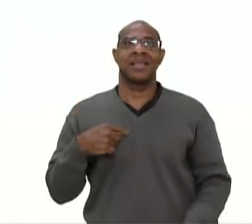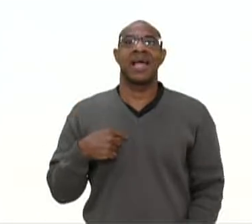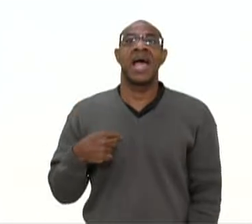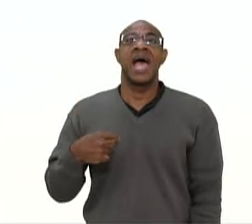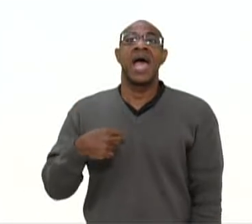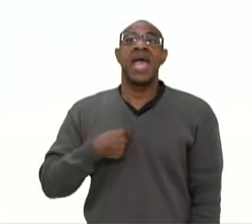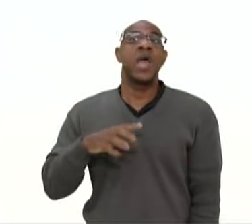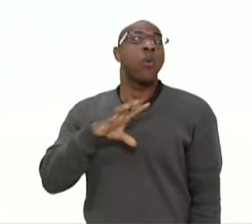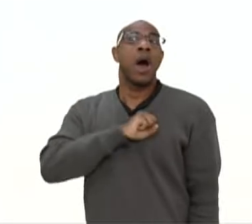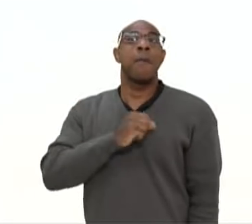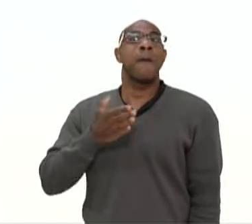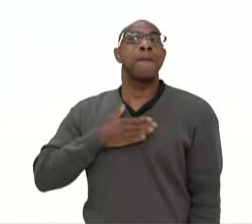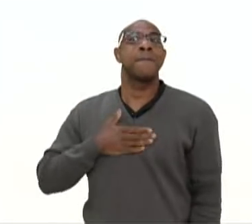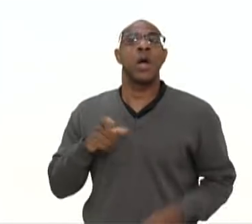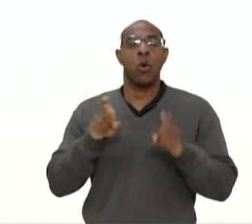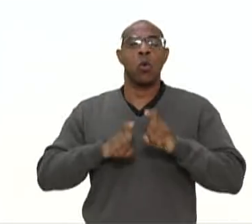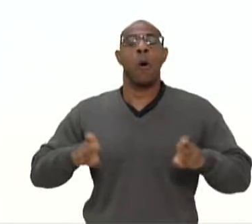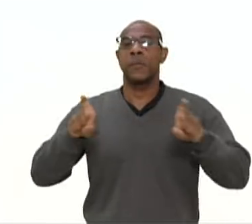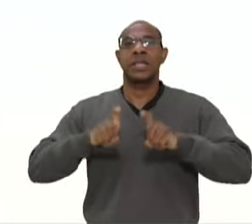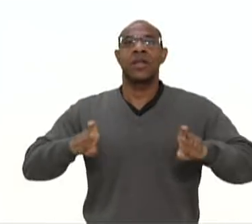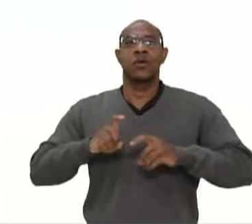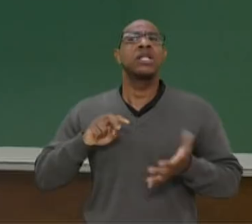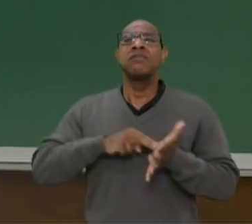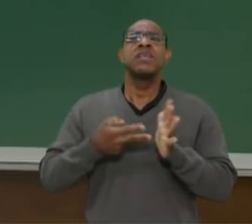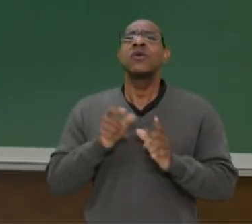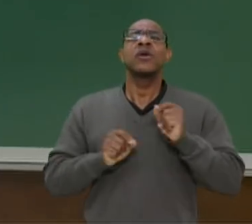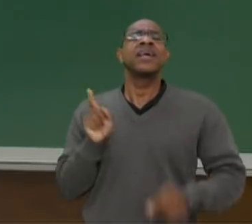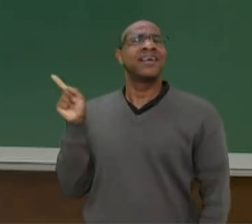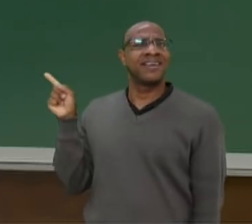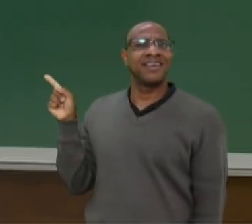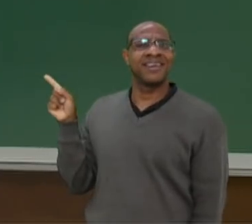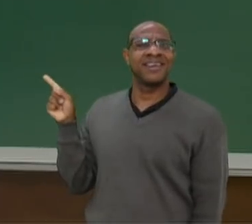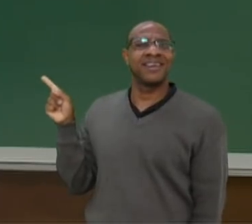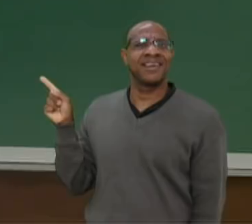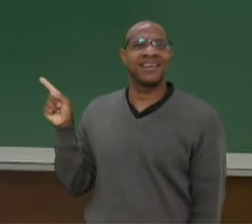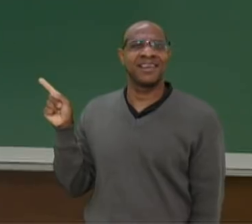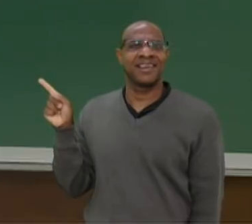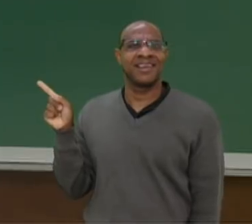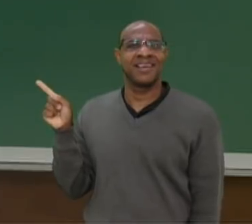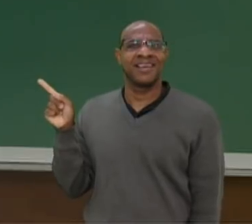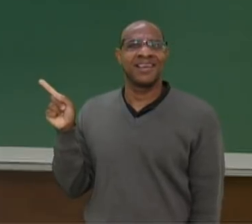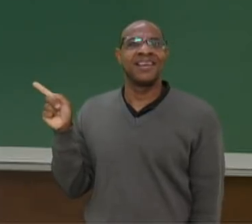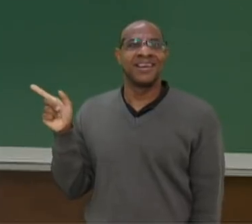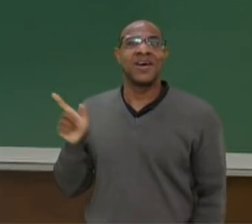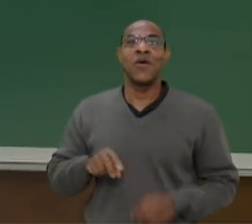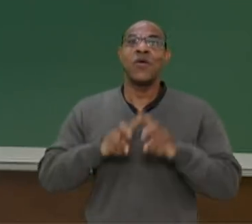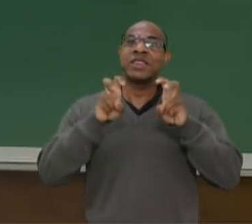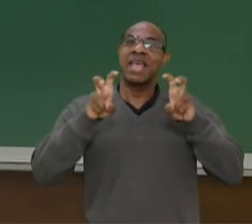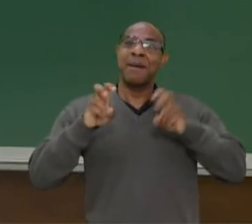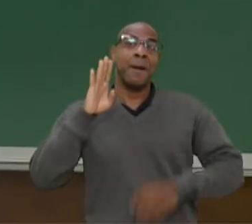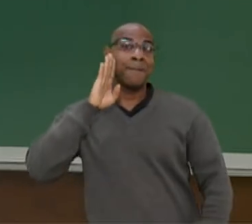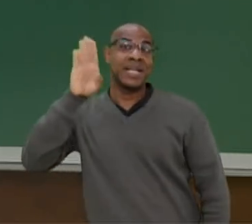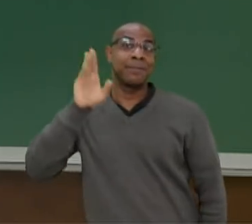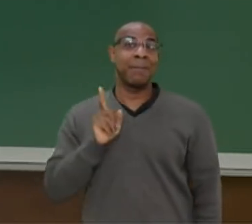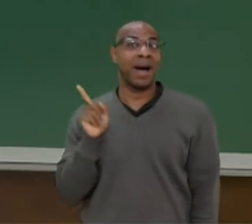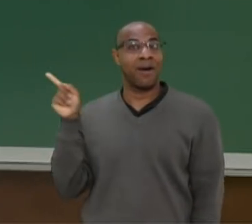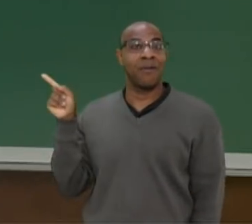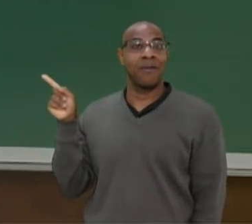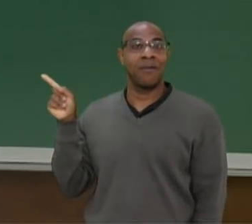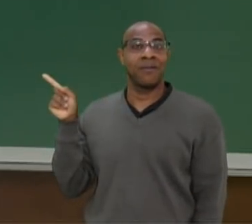meu computador". Significa o quê? Que a abordagem, o tema